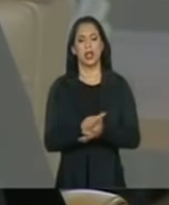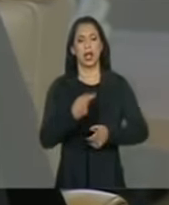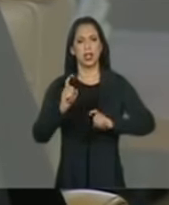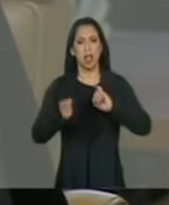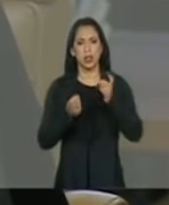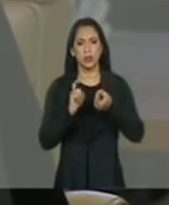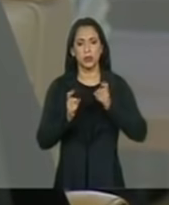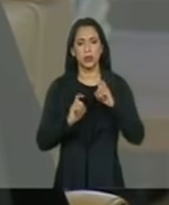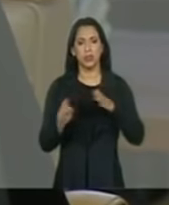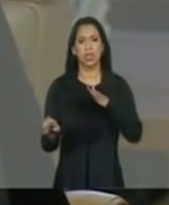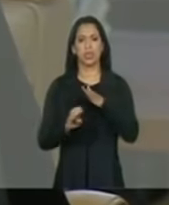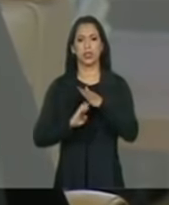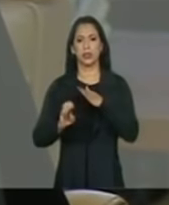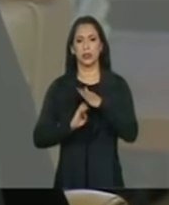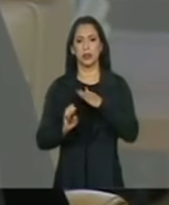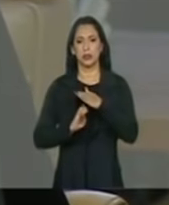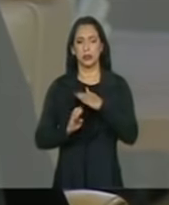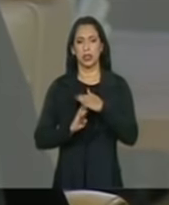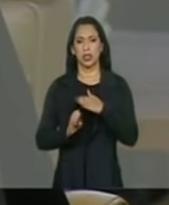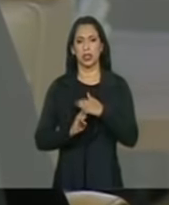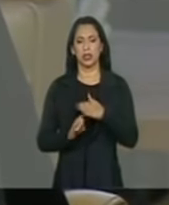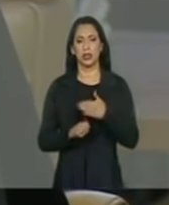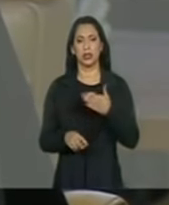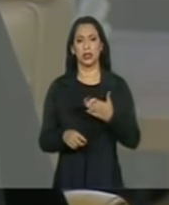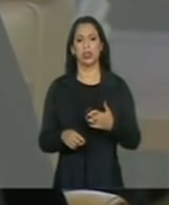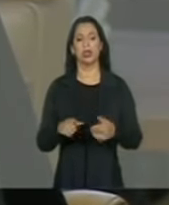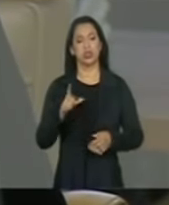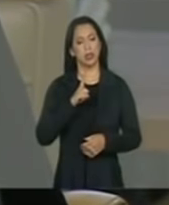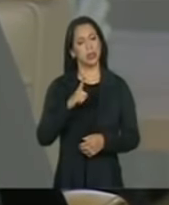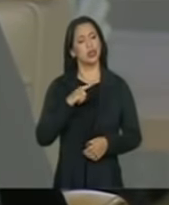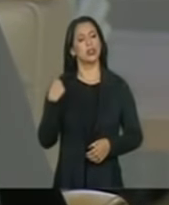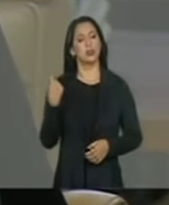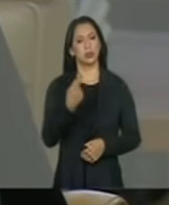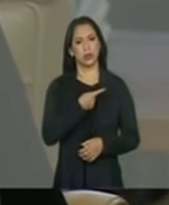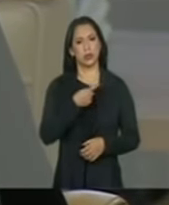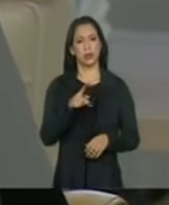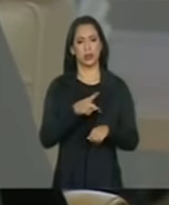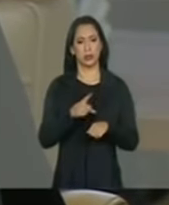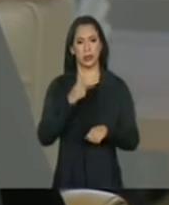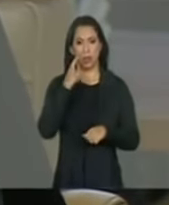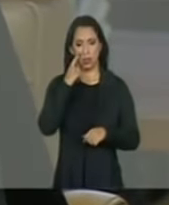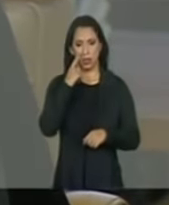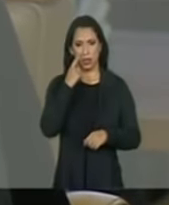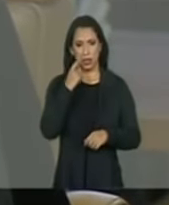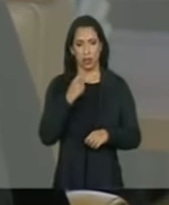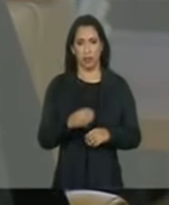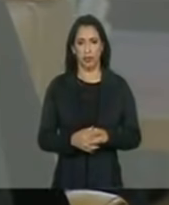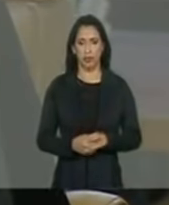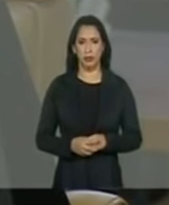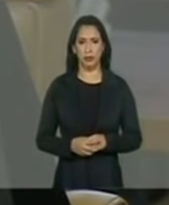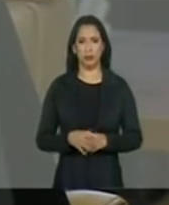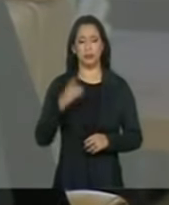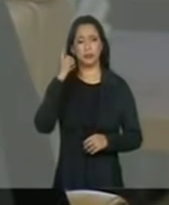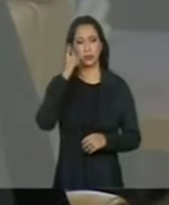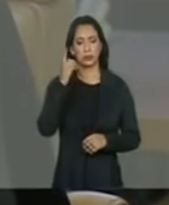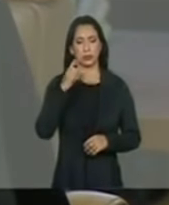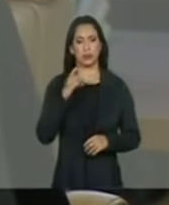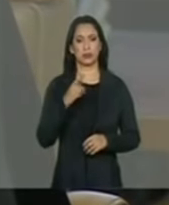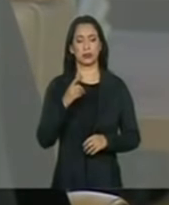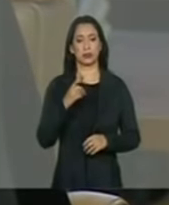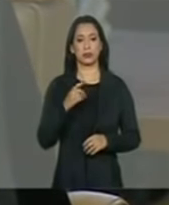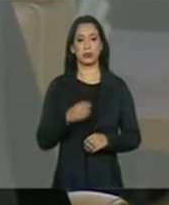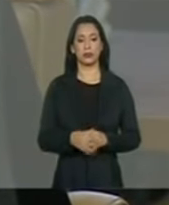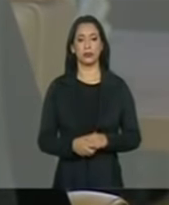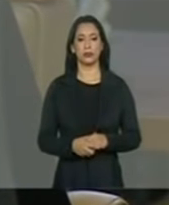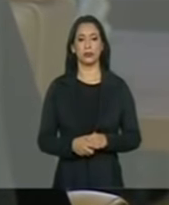empresariais que devem prevalecer em nosso país disse então o eminente deputado paulista